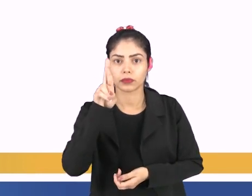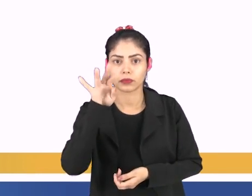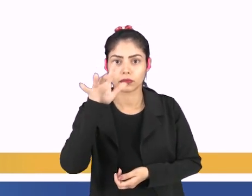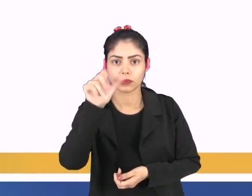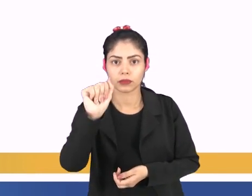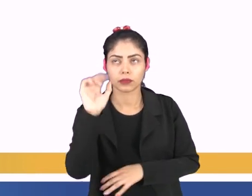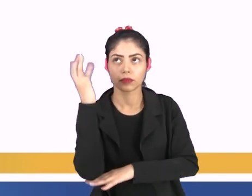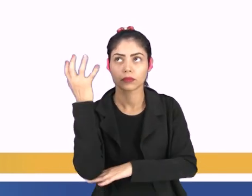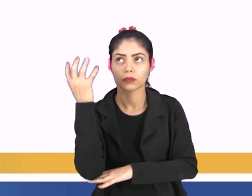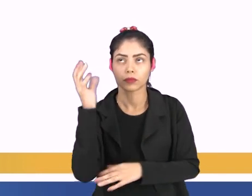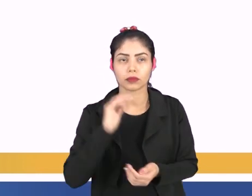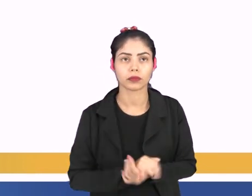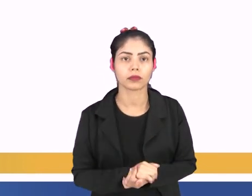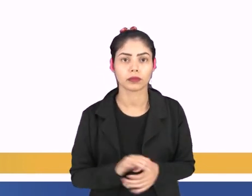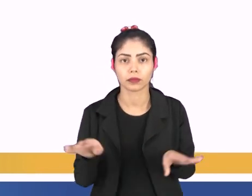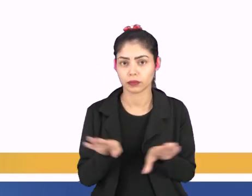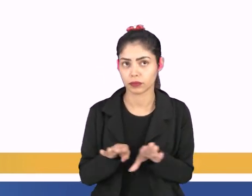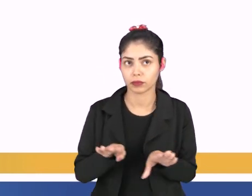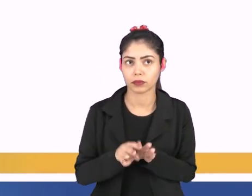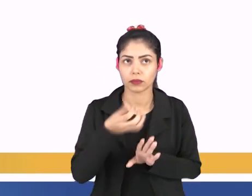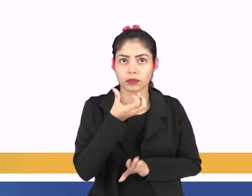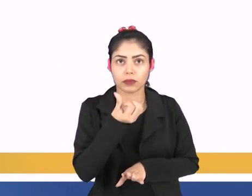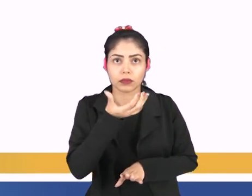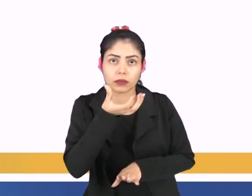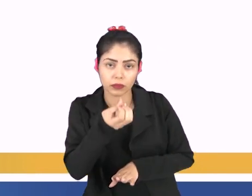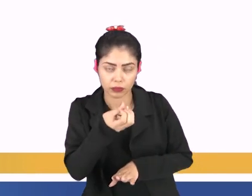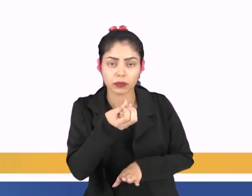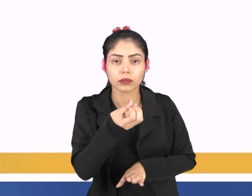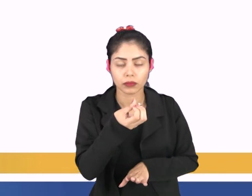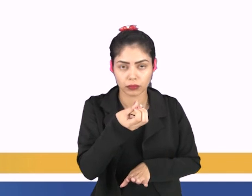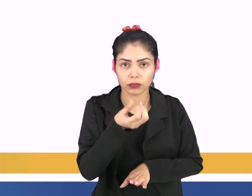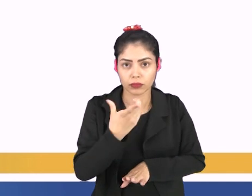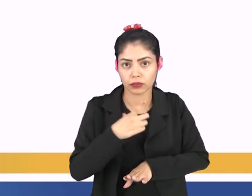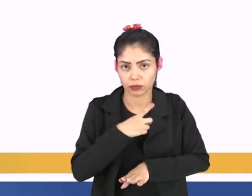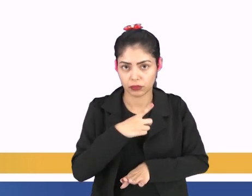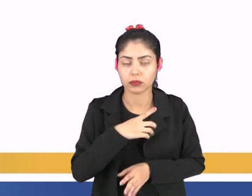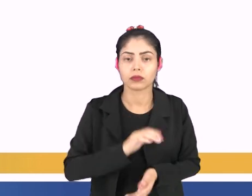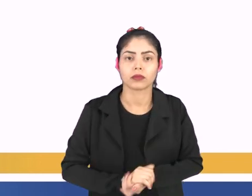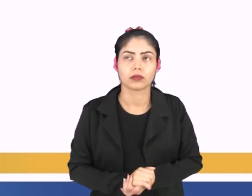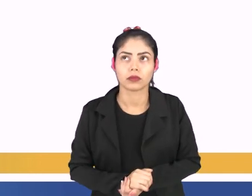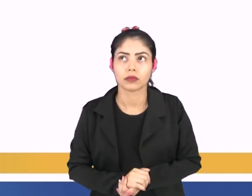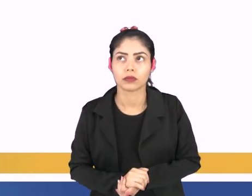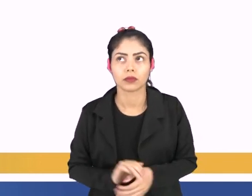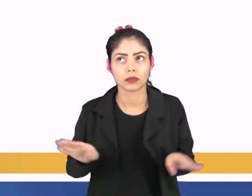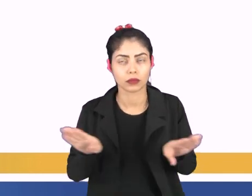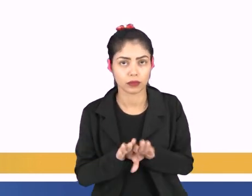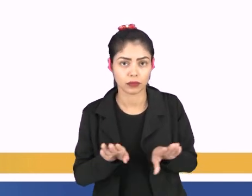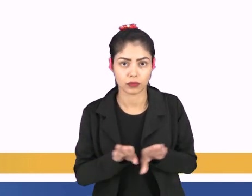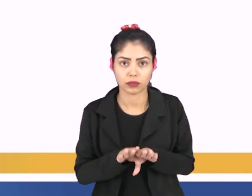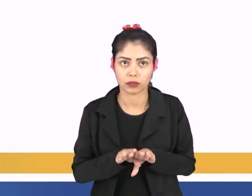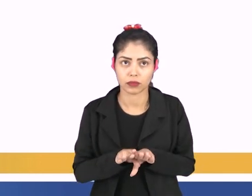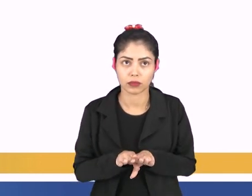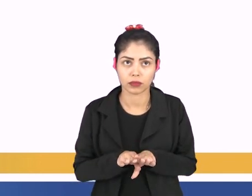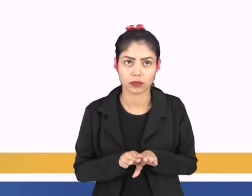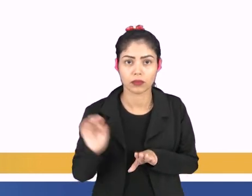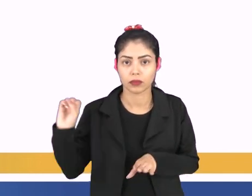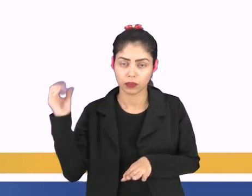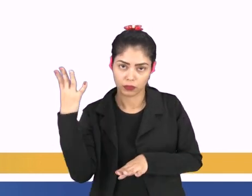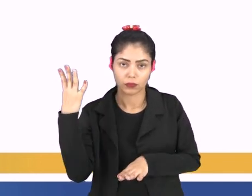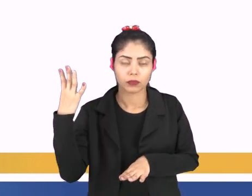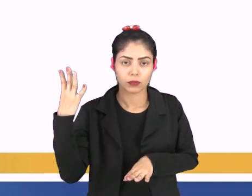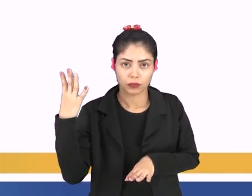Então percebam que nós temos 16 possibilidades, mas 6 são seguras de acontecer de